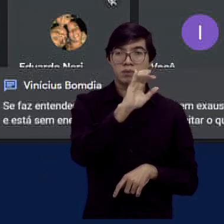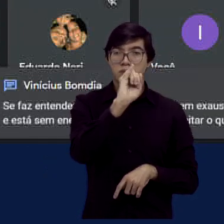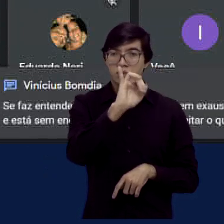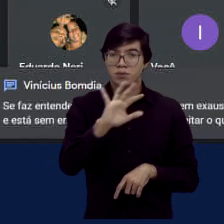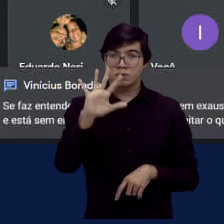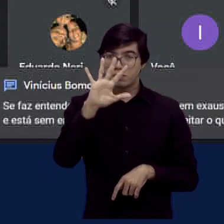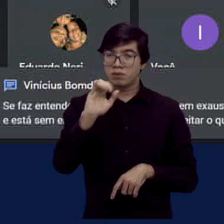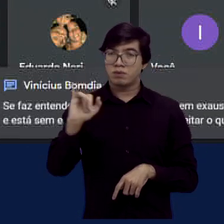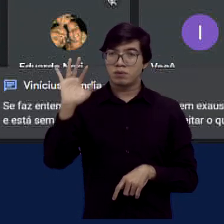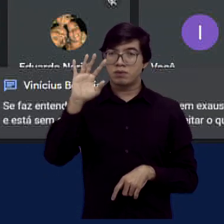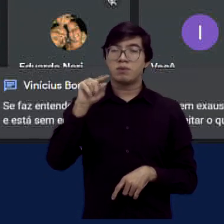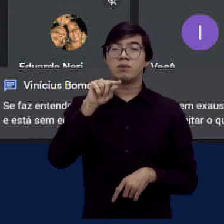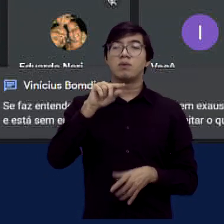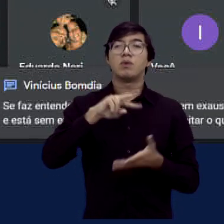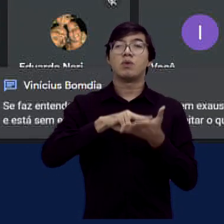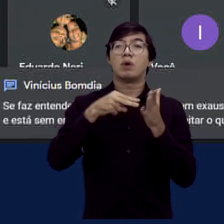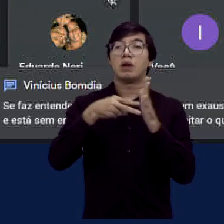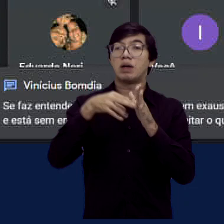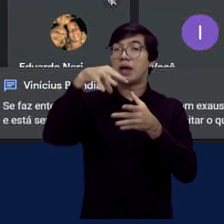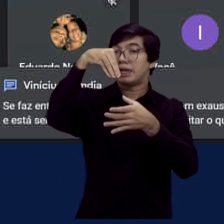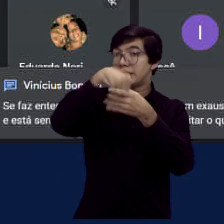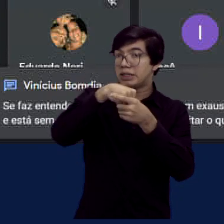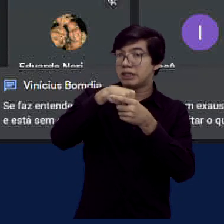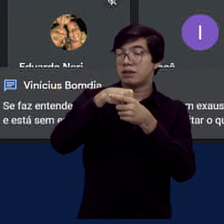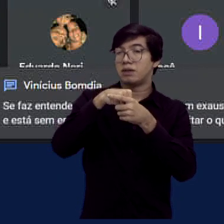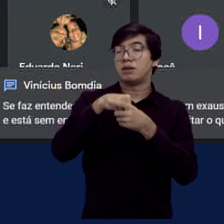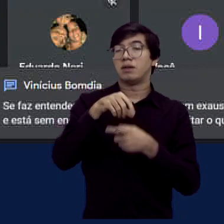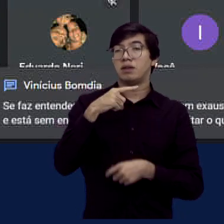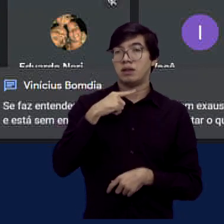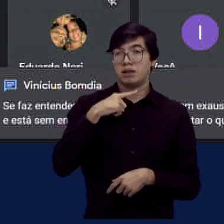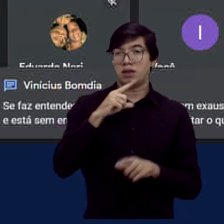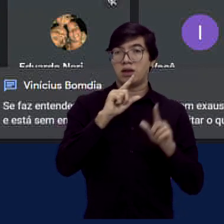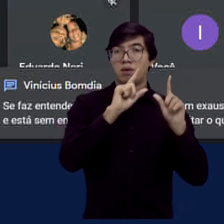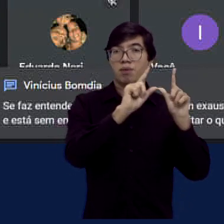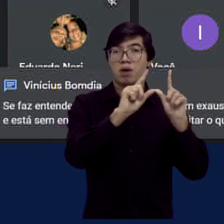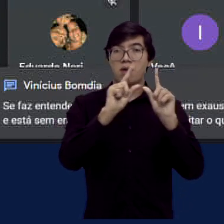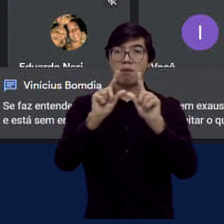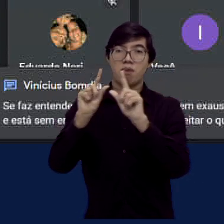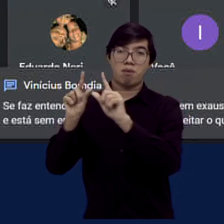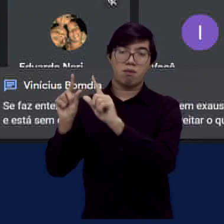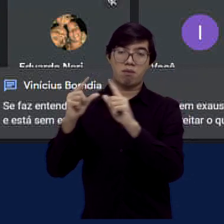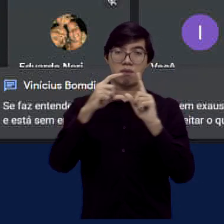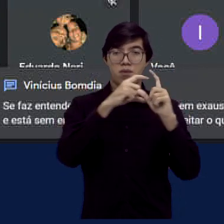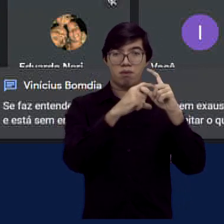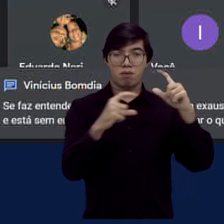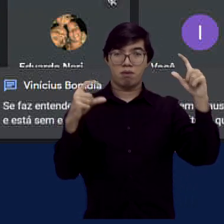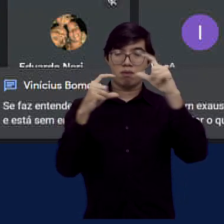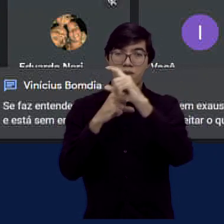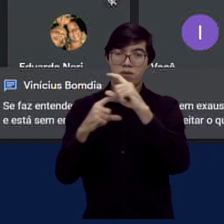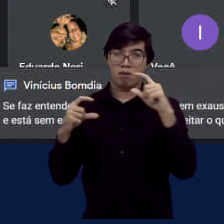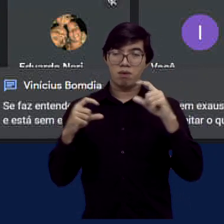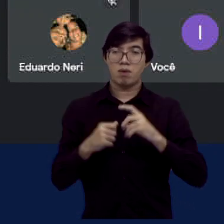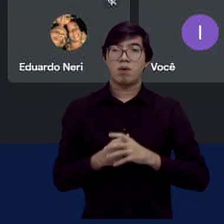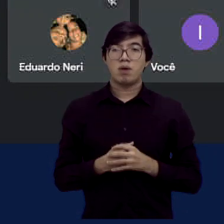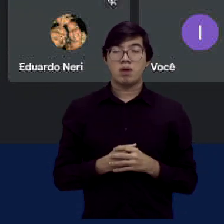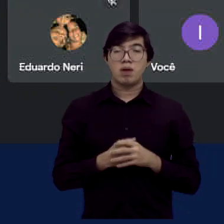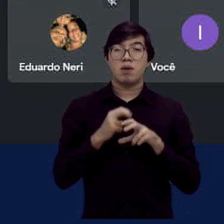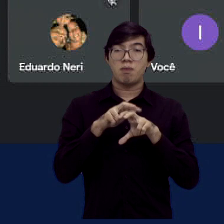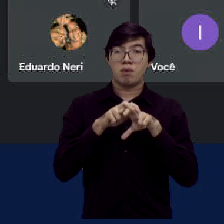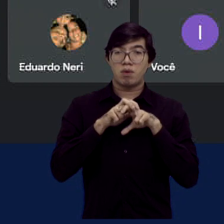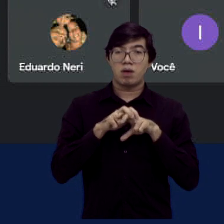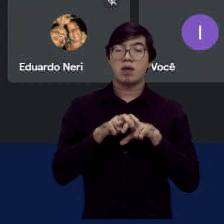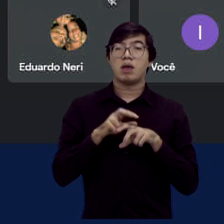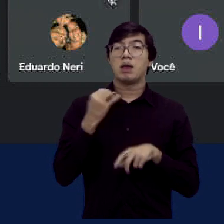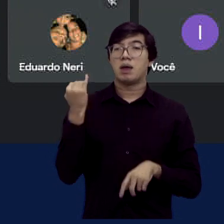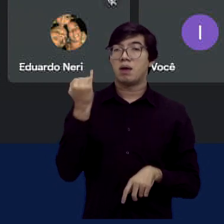passar uma ideia, ok? E outra coisa, em quadrinho, tempo e espaço são